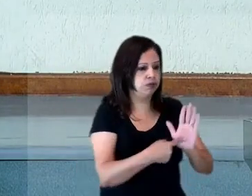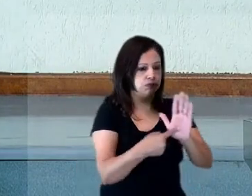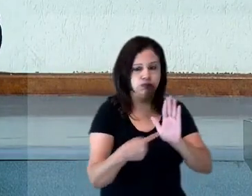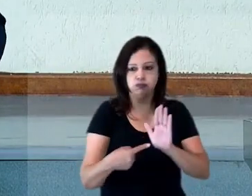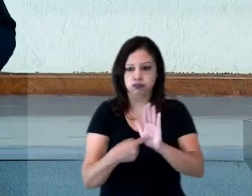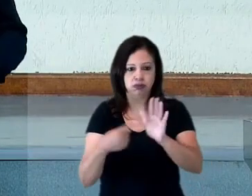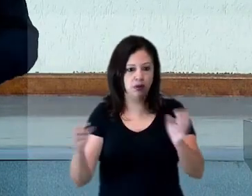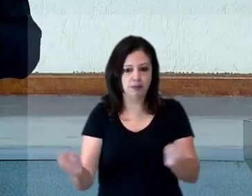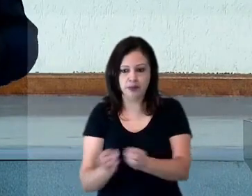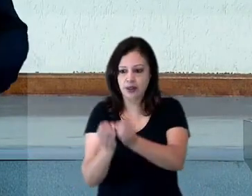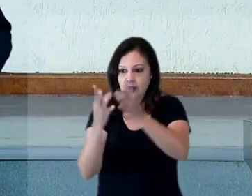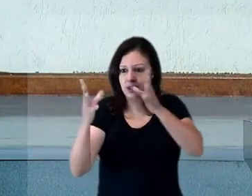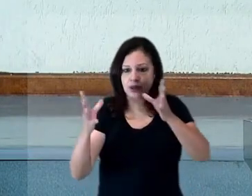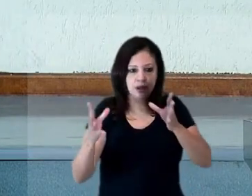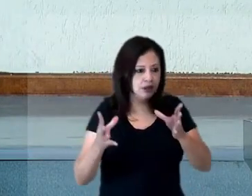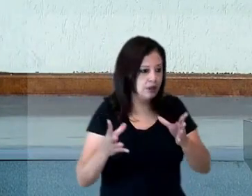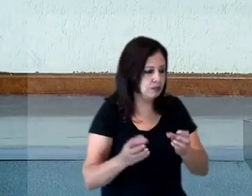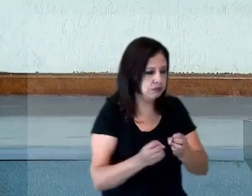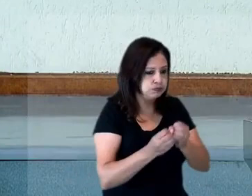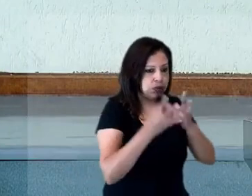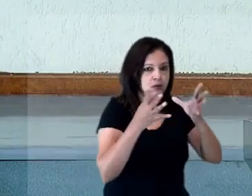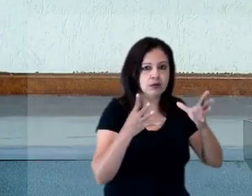mais